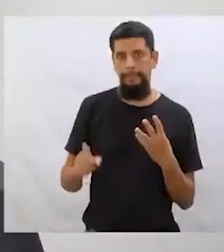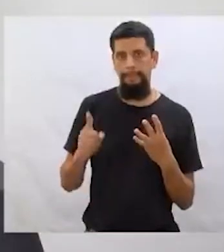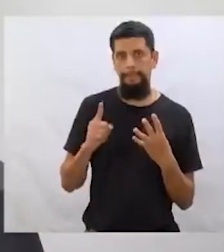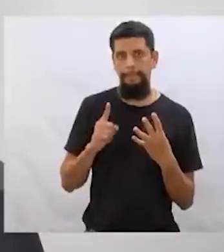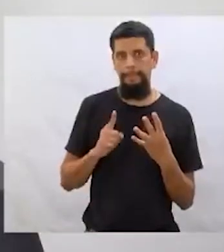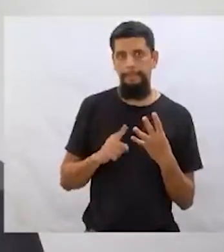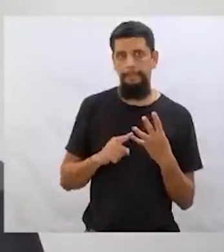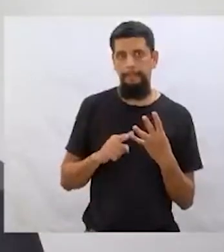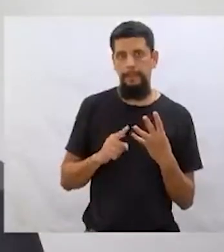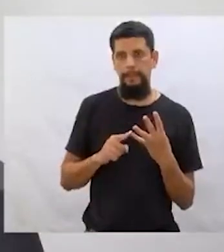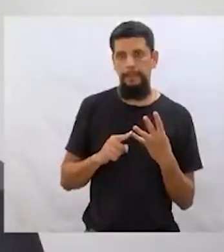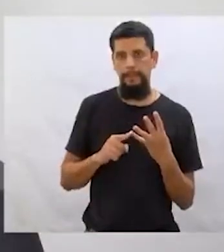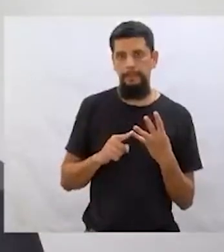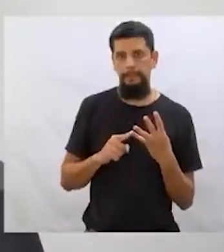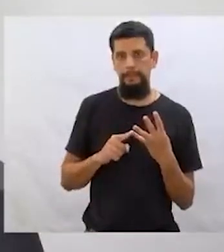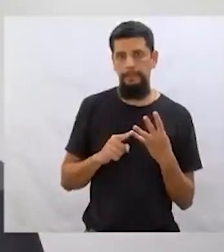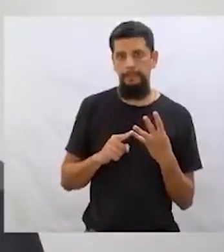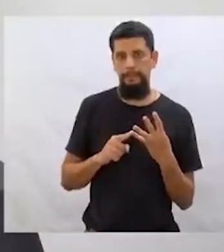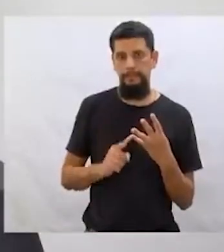3,